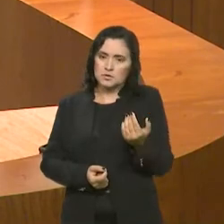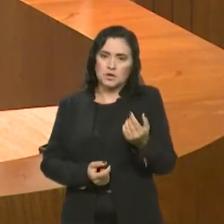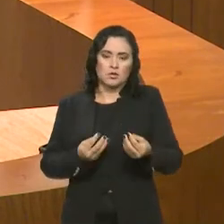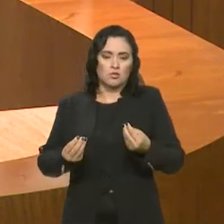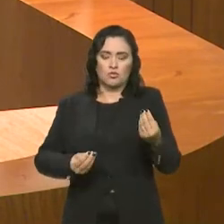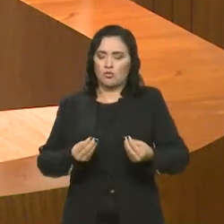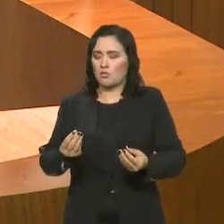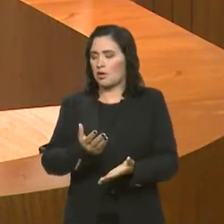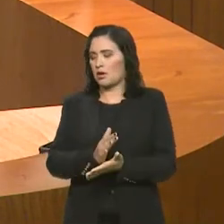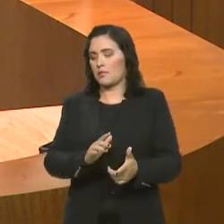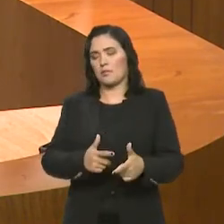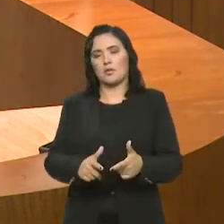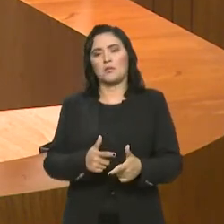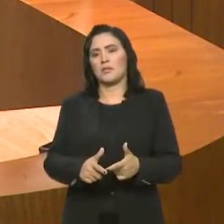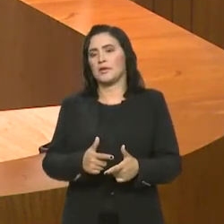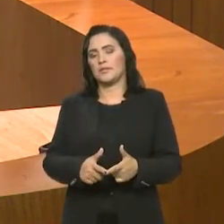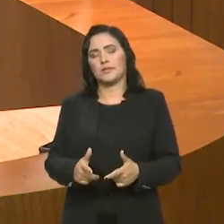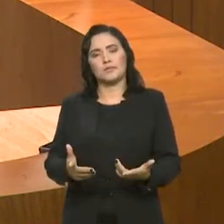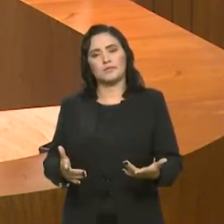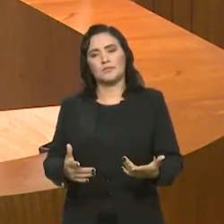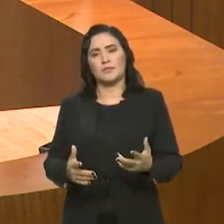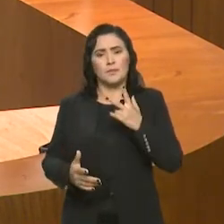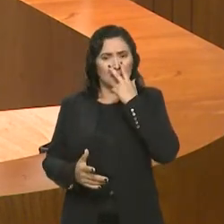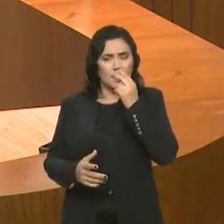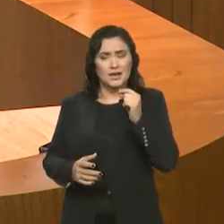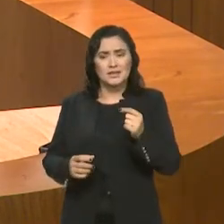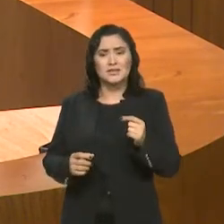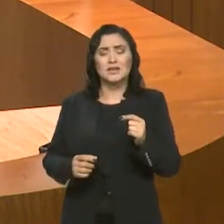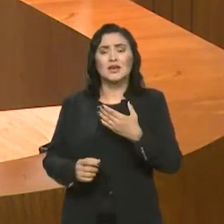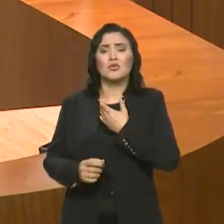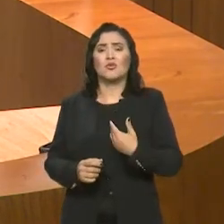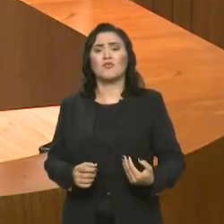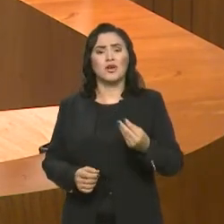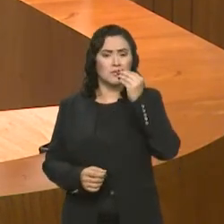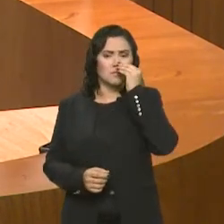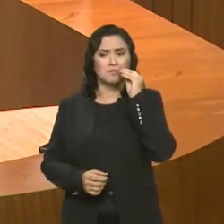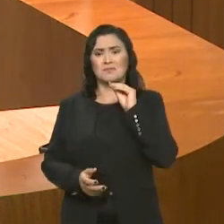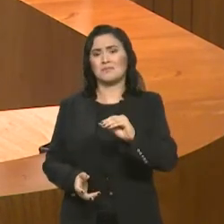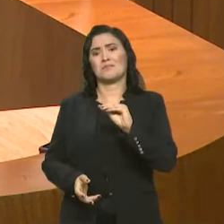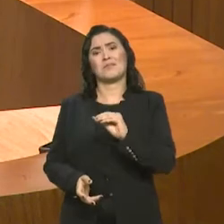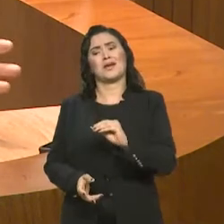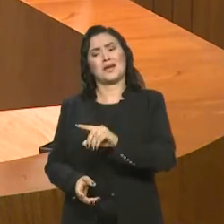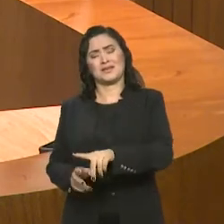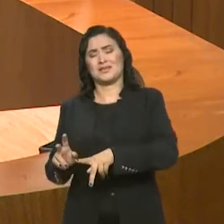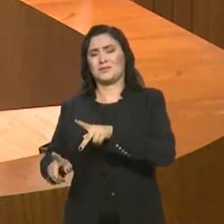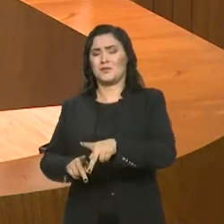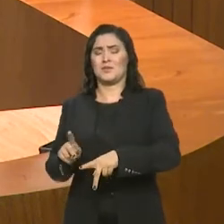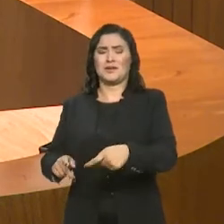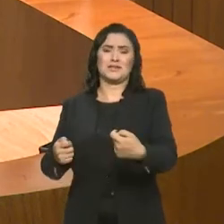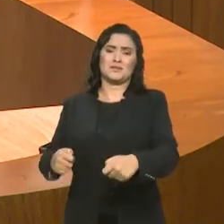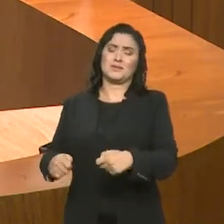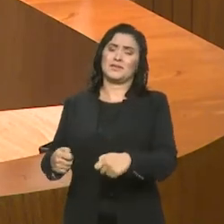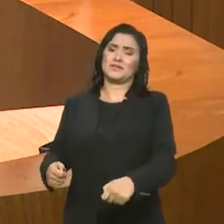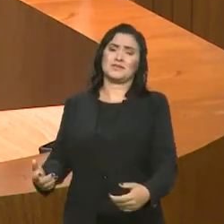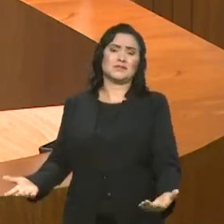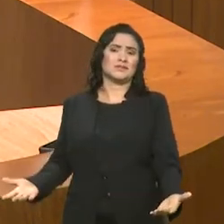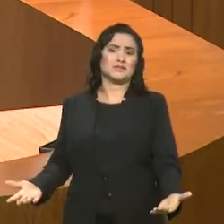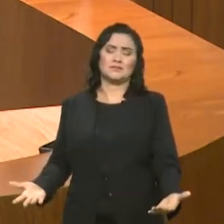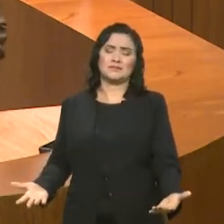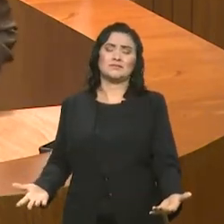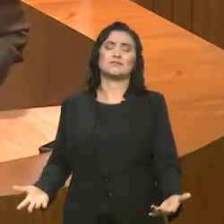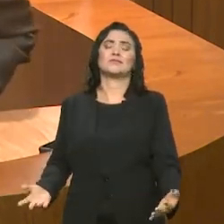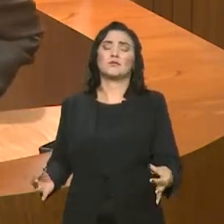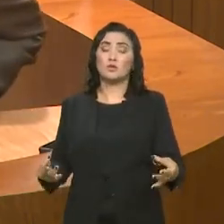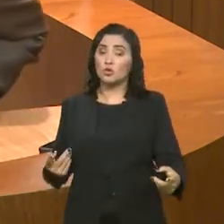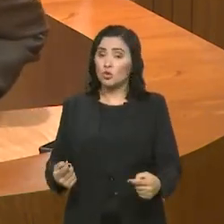o governo brinca com a necessidade dos nossos usuários. Não só dos usuários, mas com todos nós. Porque